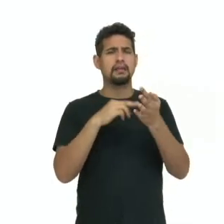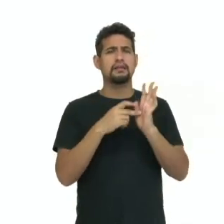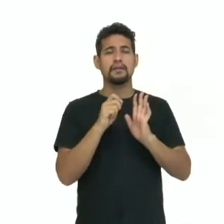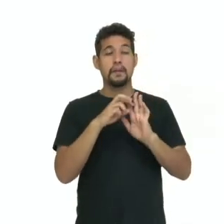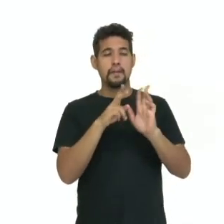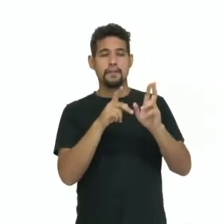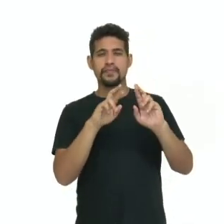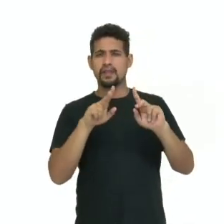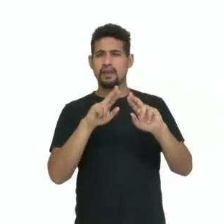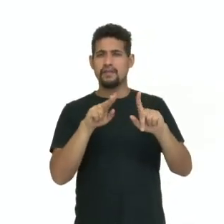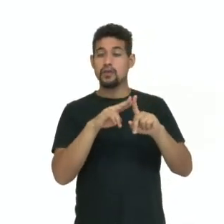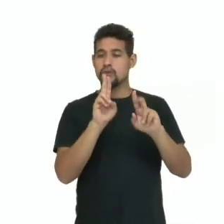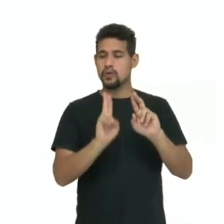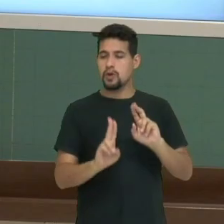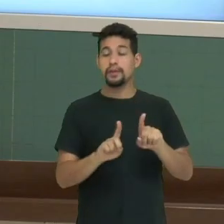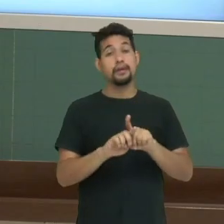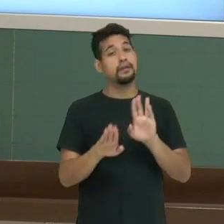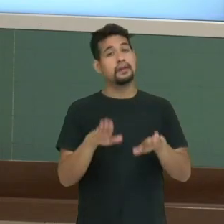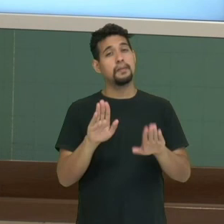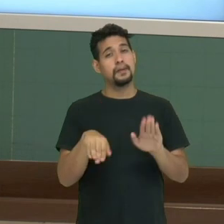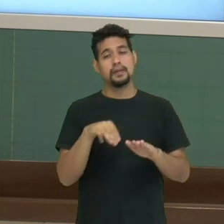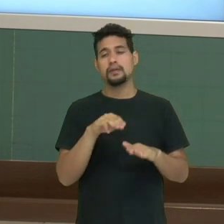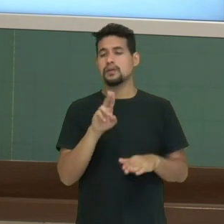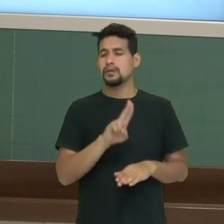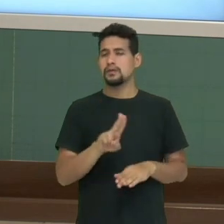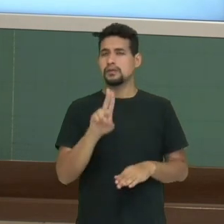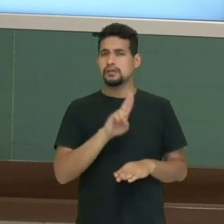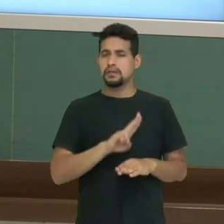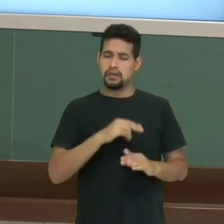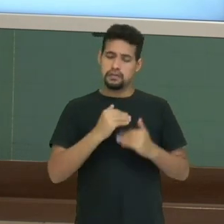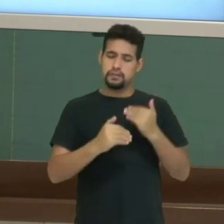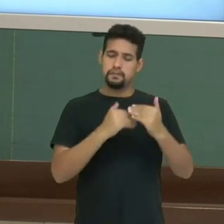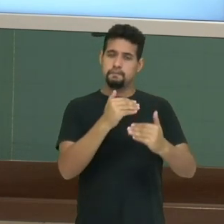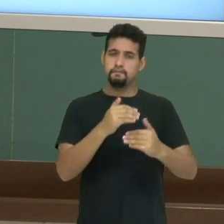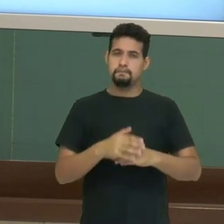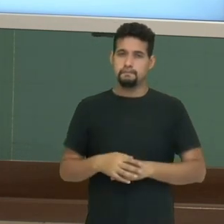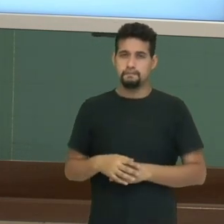recebe diferentes nomes dependendo do metal utilizado no revestimento.